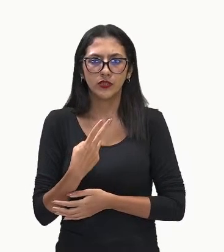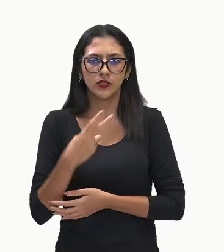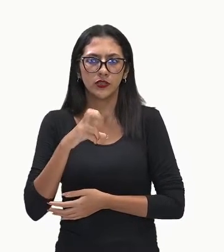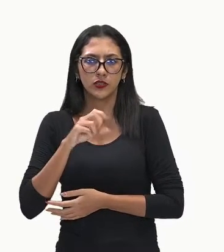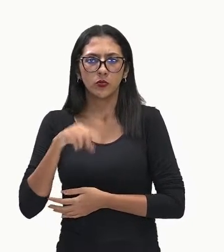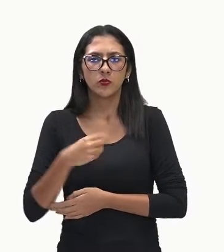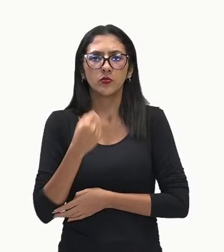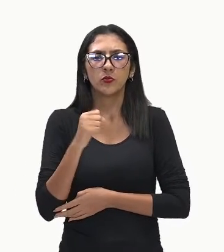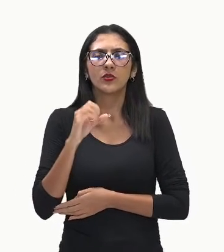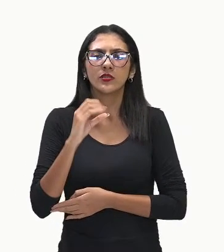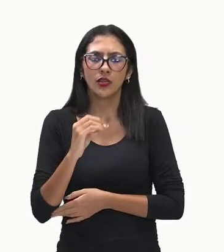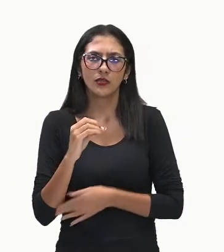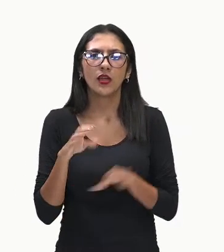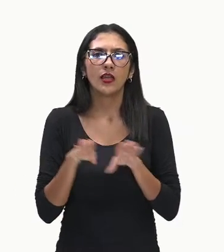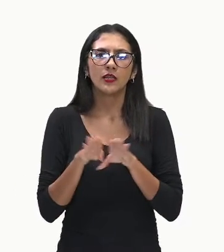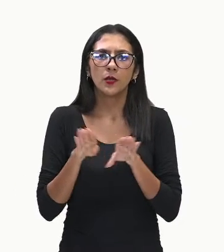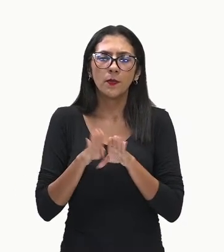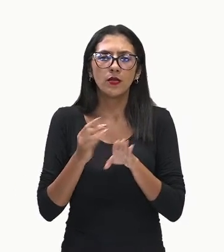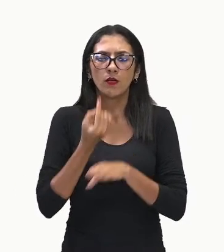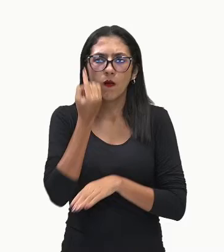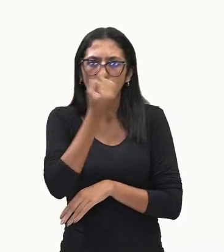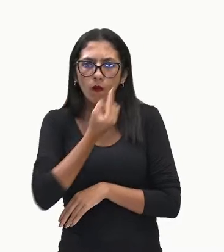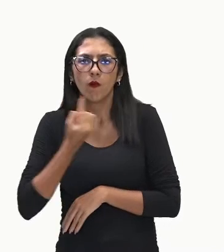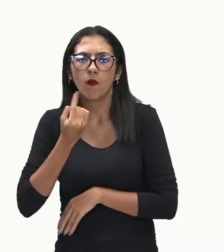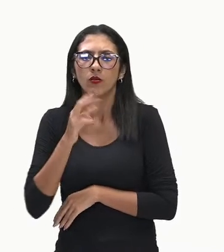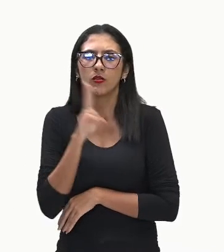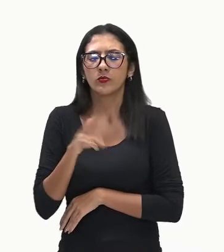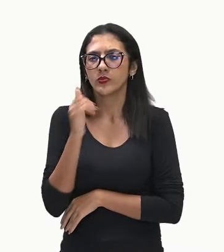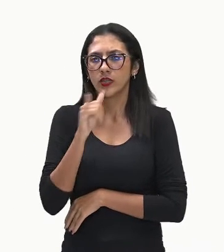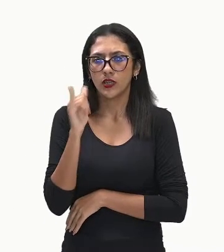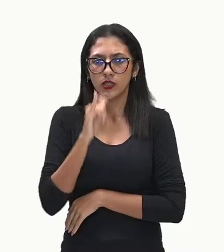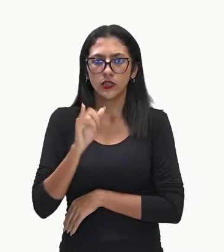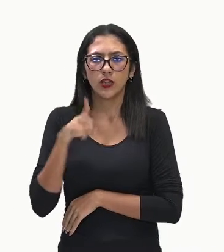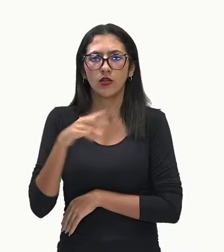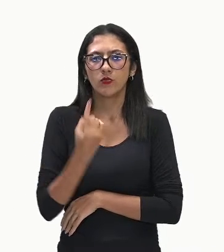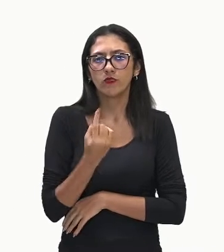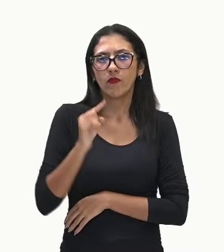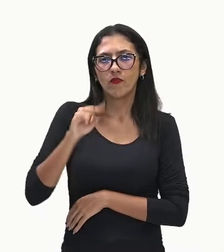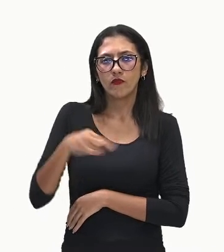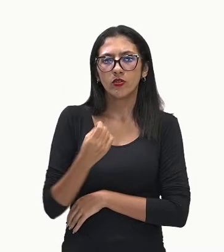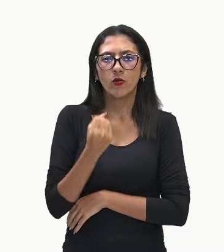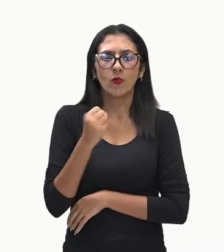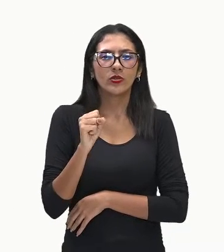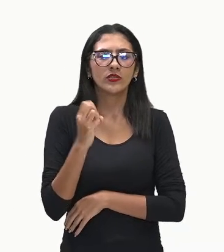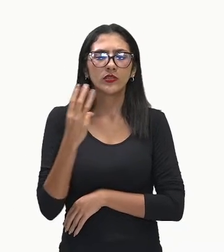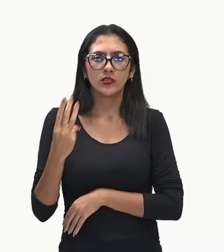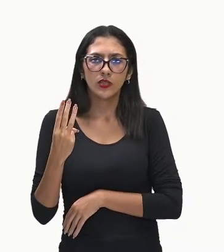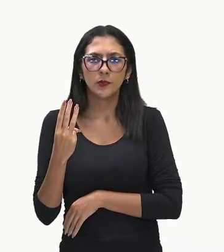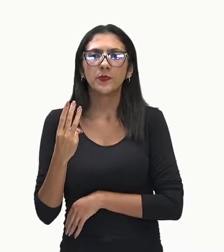hora 1,83, né, kW. Não, isso daí vai dar o